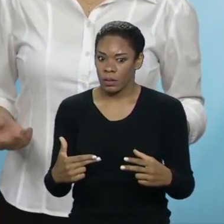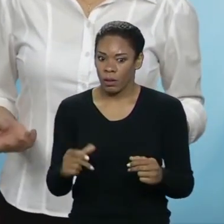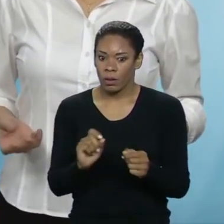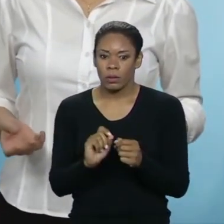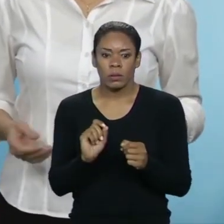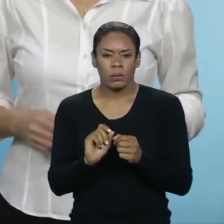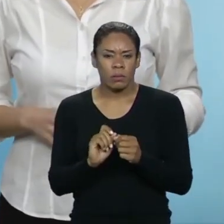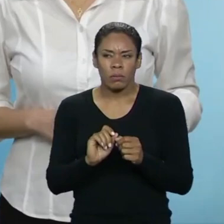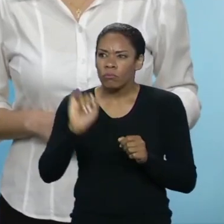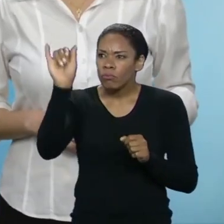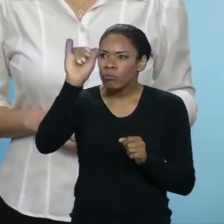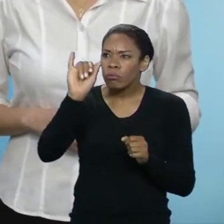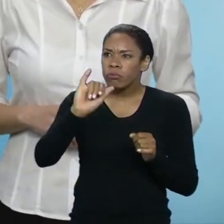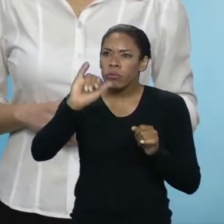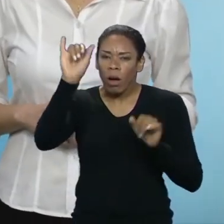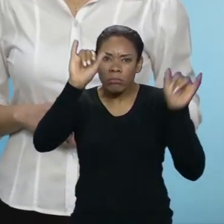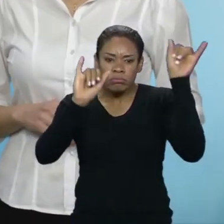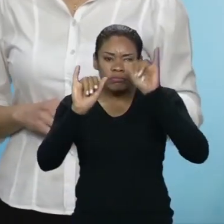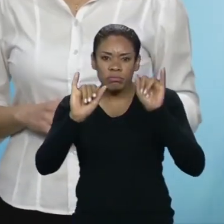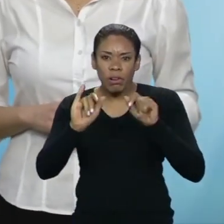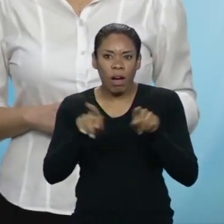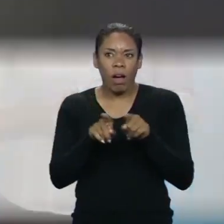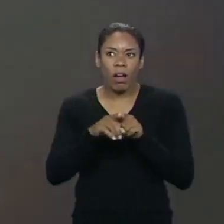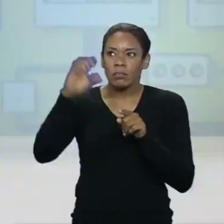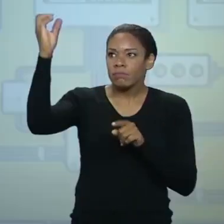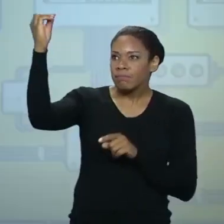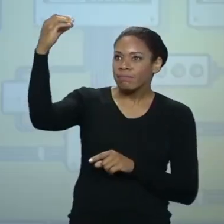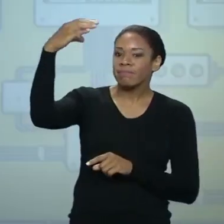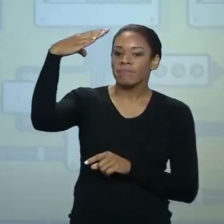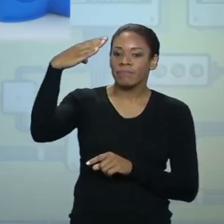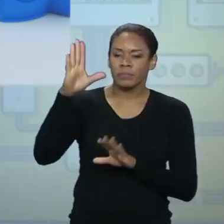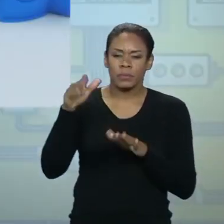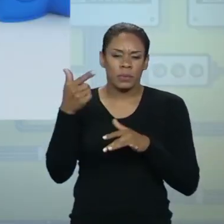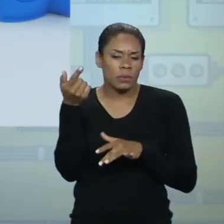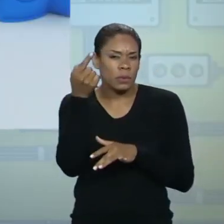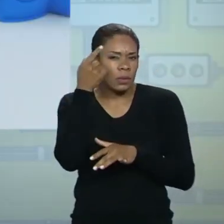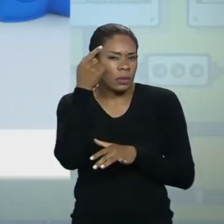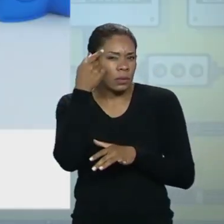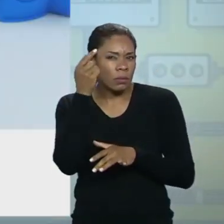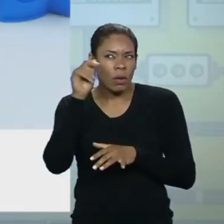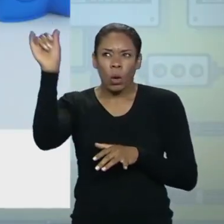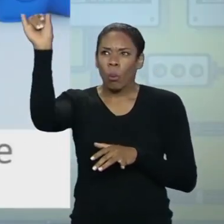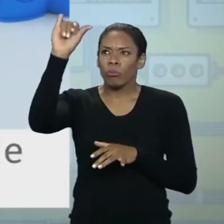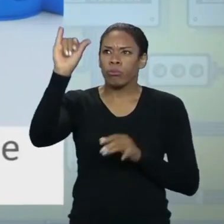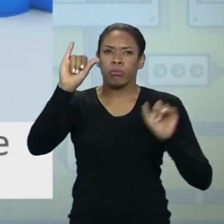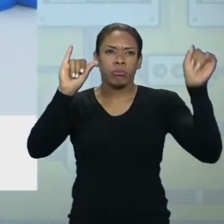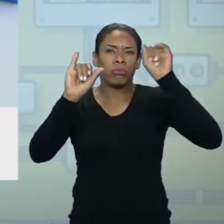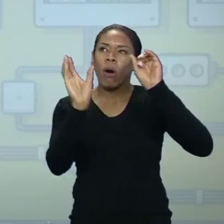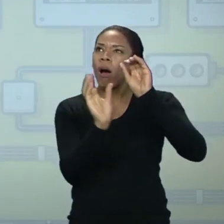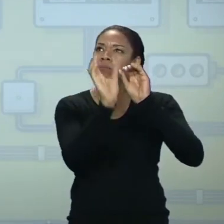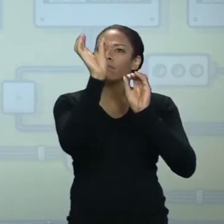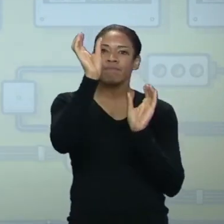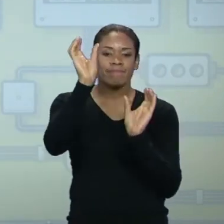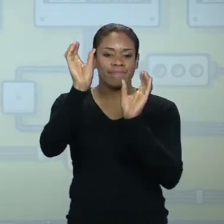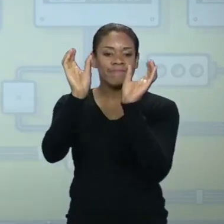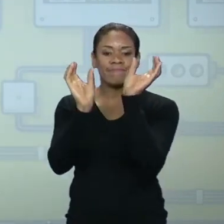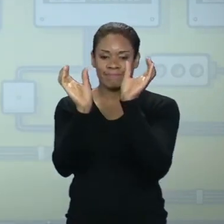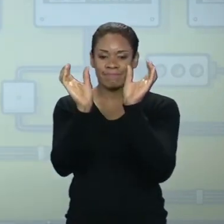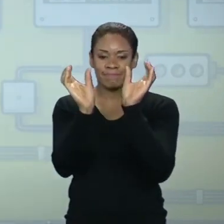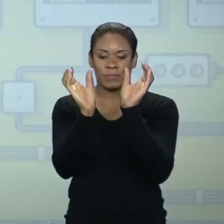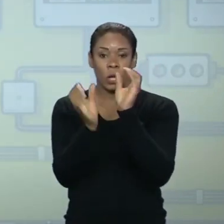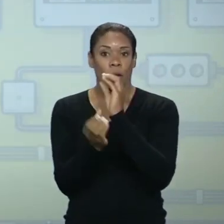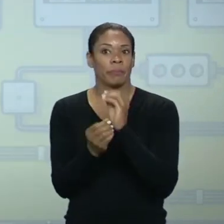instalações elétricas e projetos luminotécnicos. Quando pensamos em instalações elétricas, os dispositivos de segurança